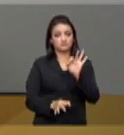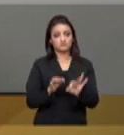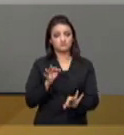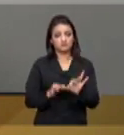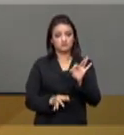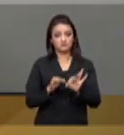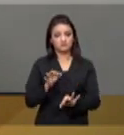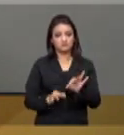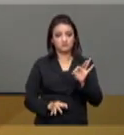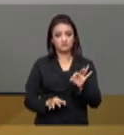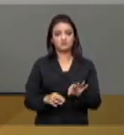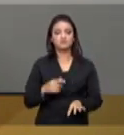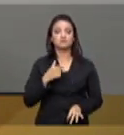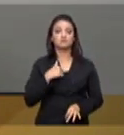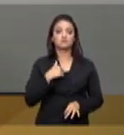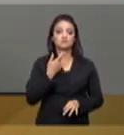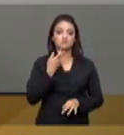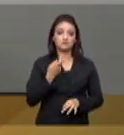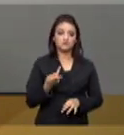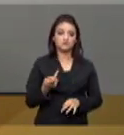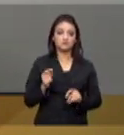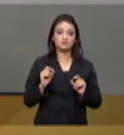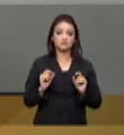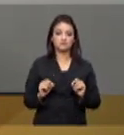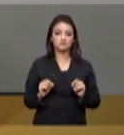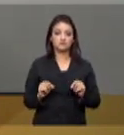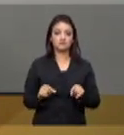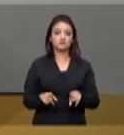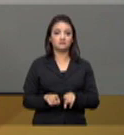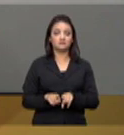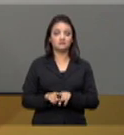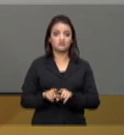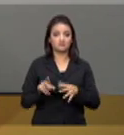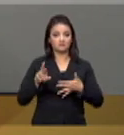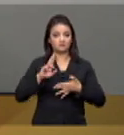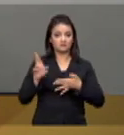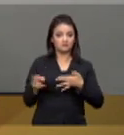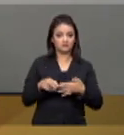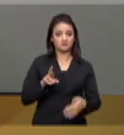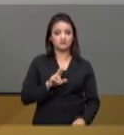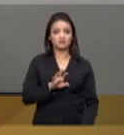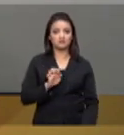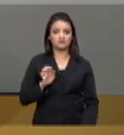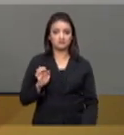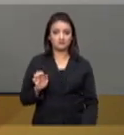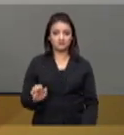Estou citando precedentes neste sentido, até mesmo em recursos extraordinários quando se dá